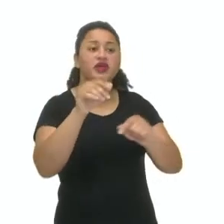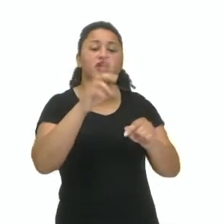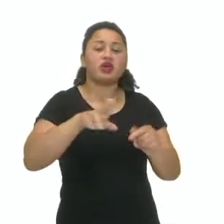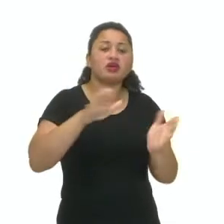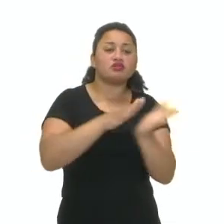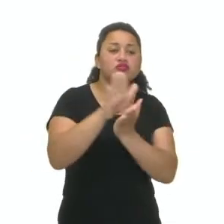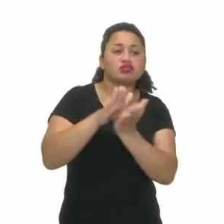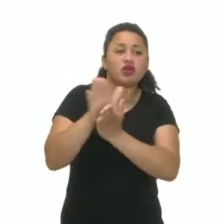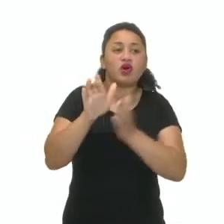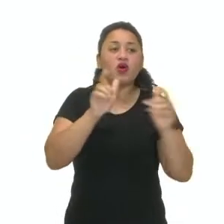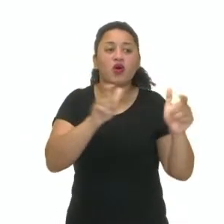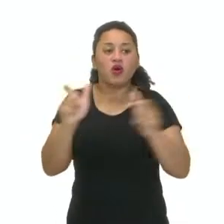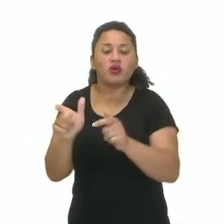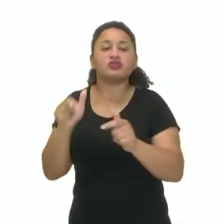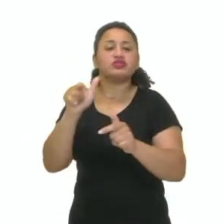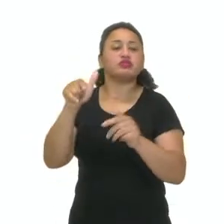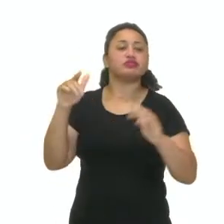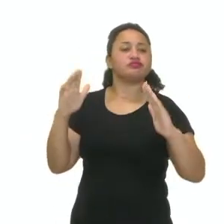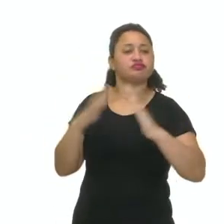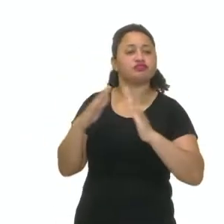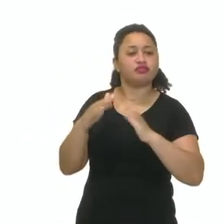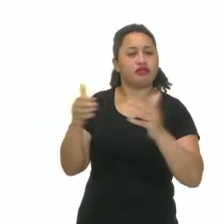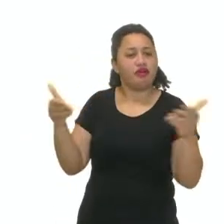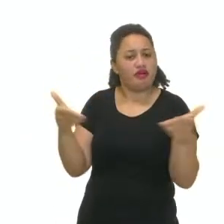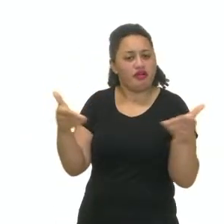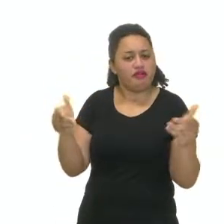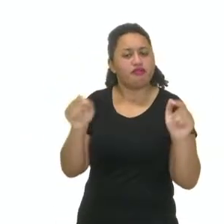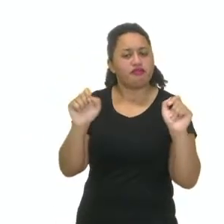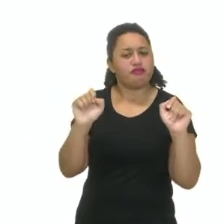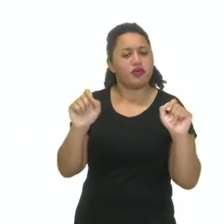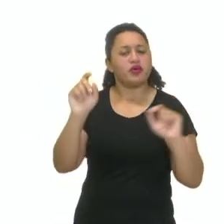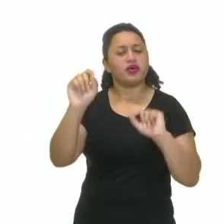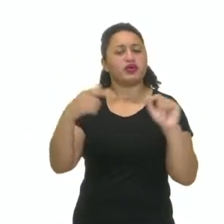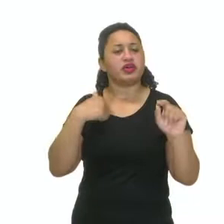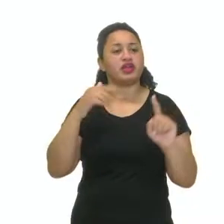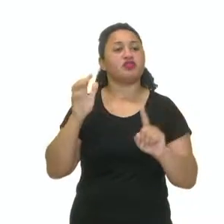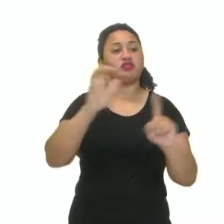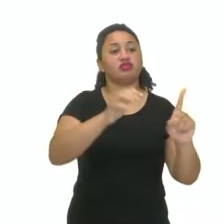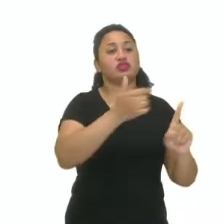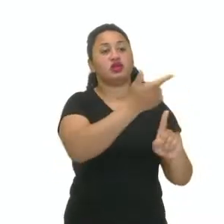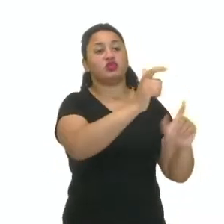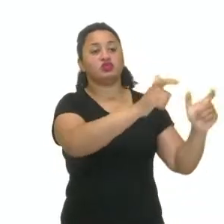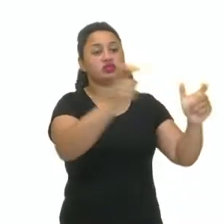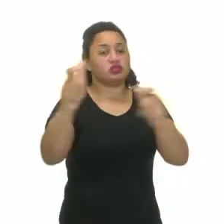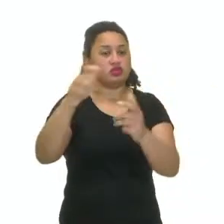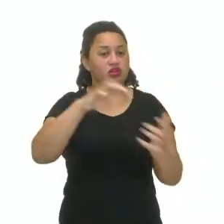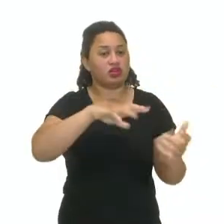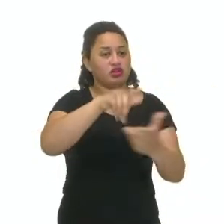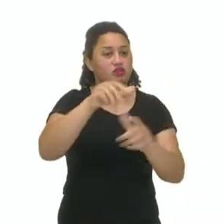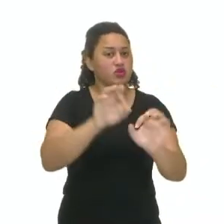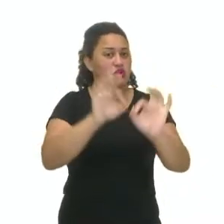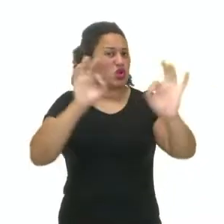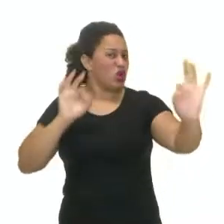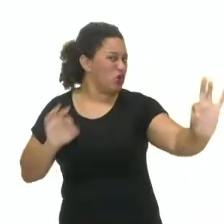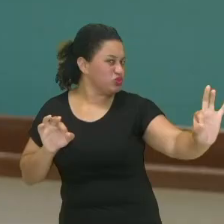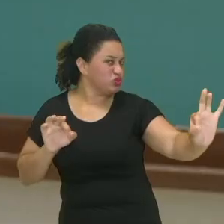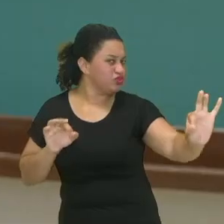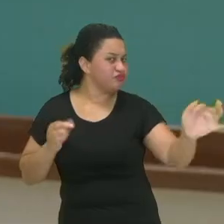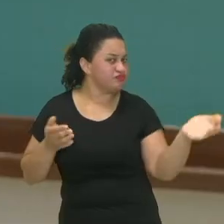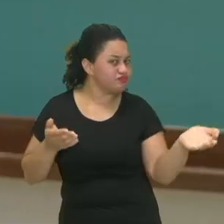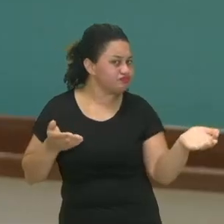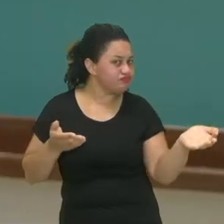do lugar onde você se encontra neste momento podem atingir outros locais do planeta bem distantes de onde você